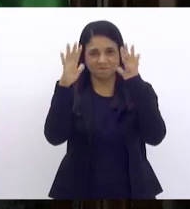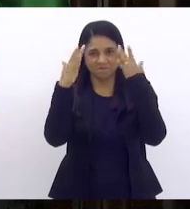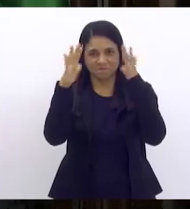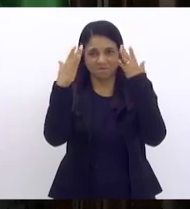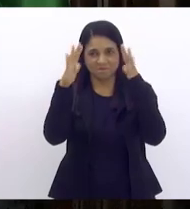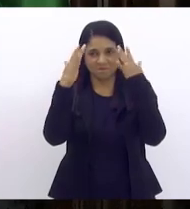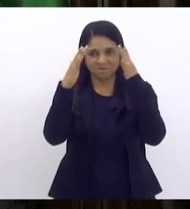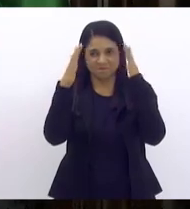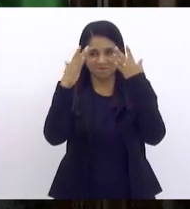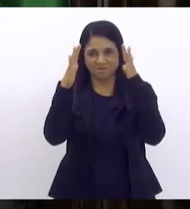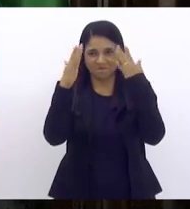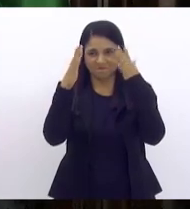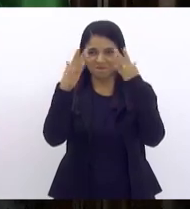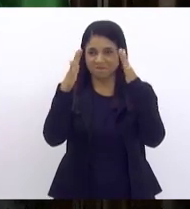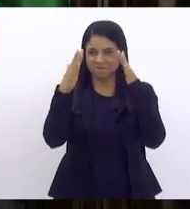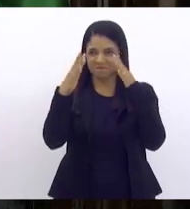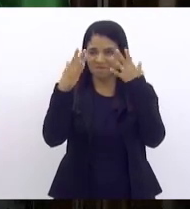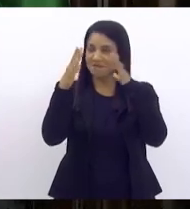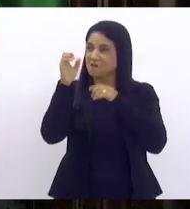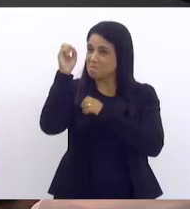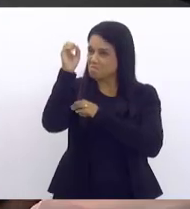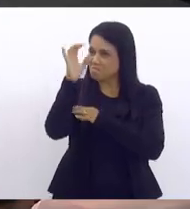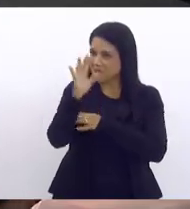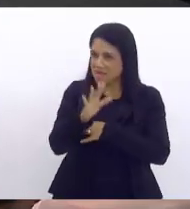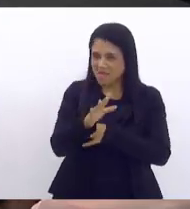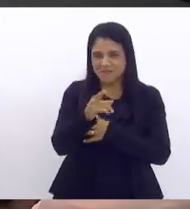Ô, bênção!